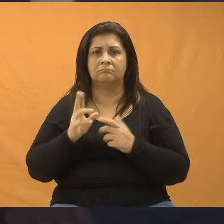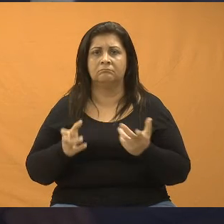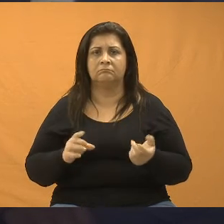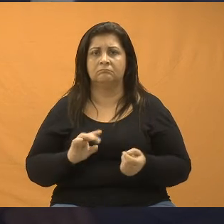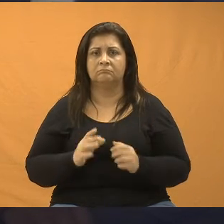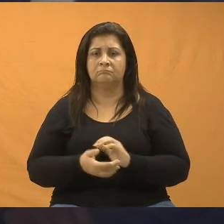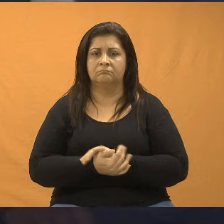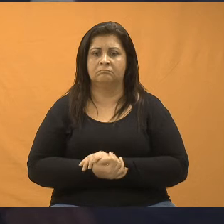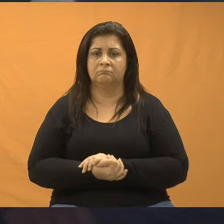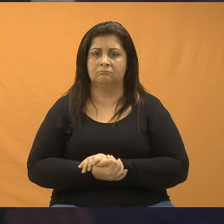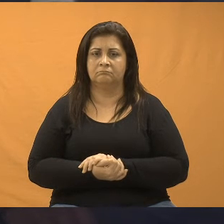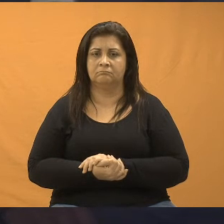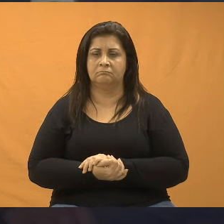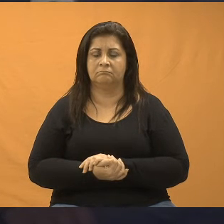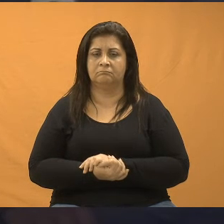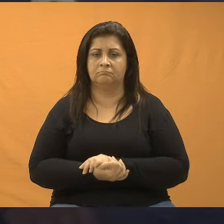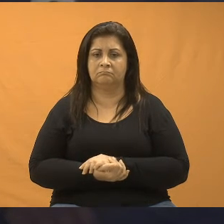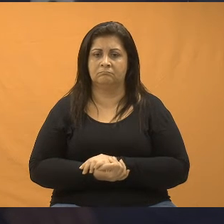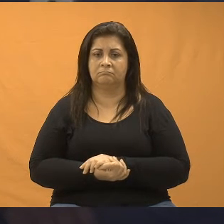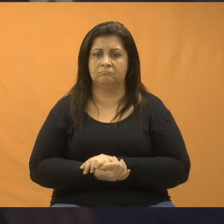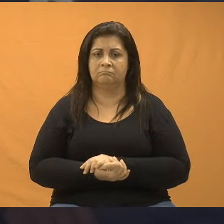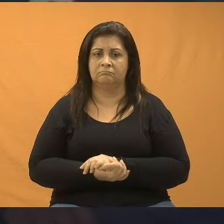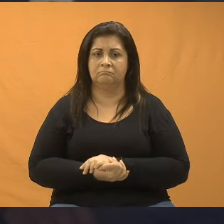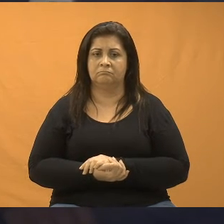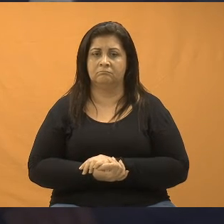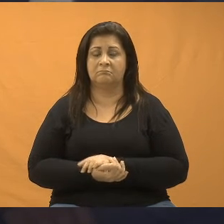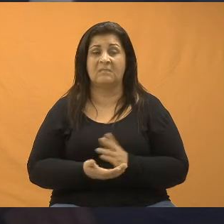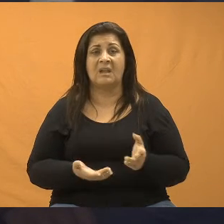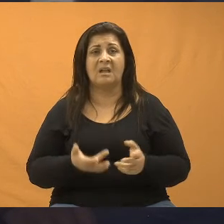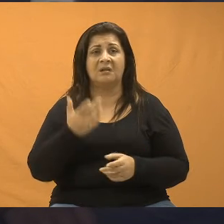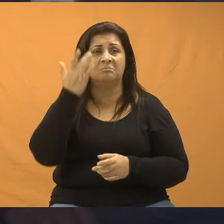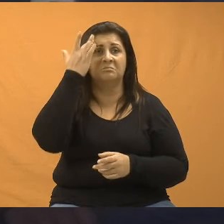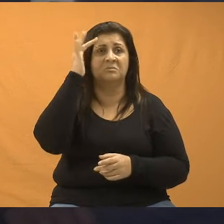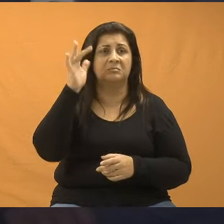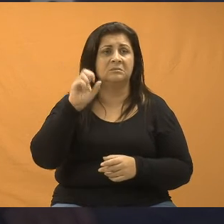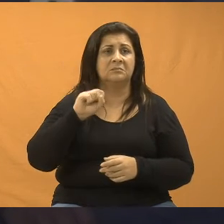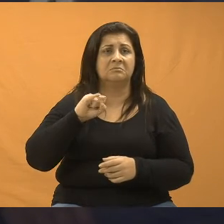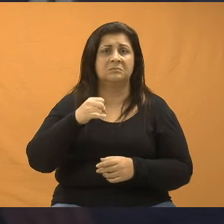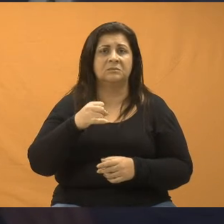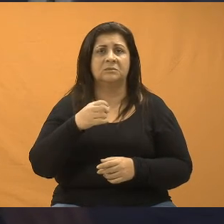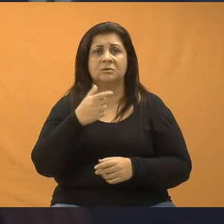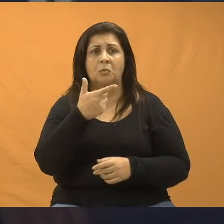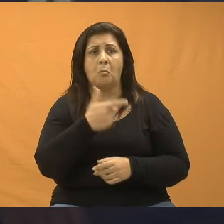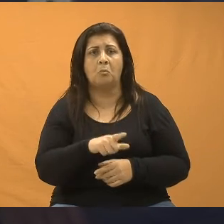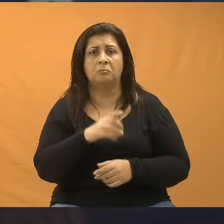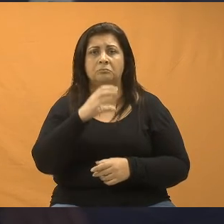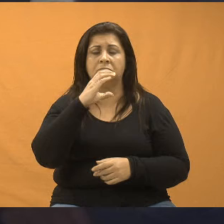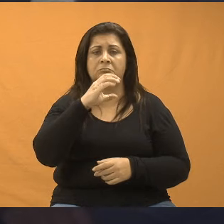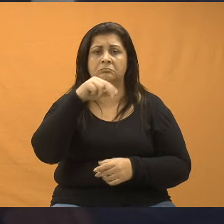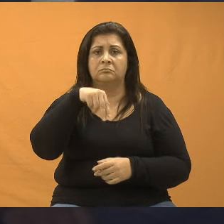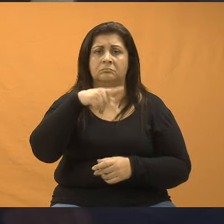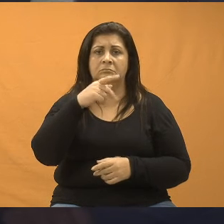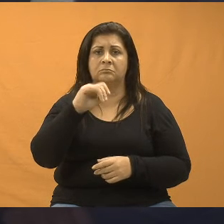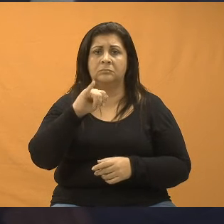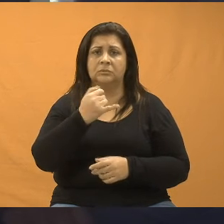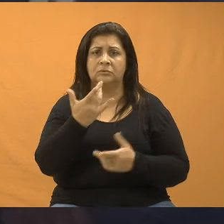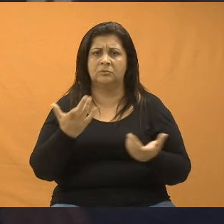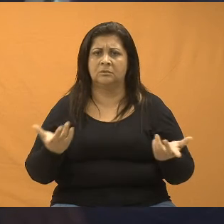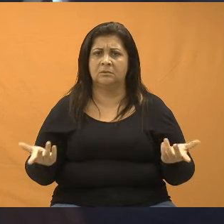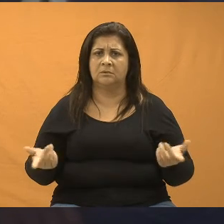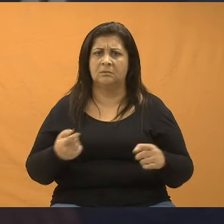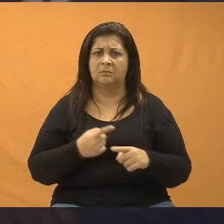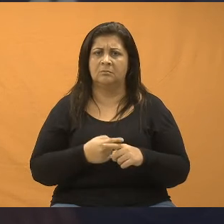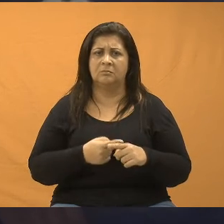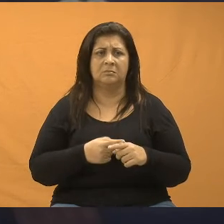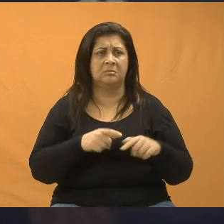que coisa. E ele fala que não sabe se eles estão usando outros CNPJ, outros artifícios e tudo, porque continuam movimentando